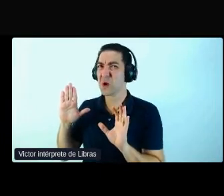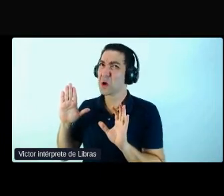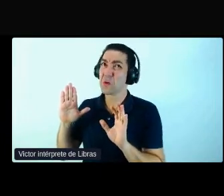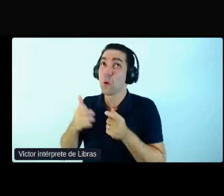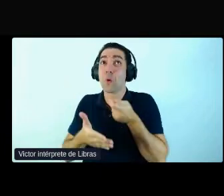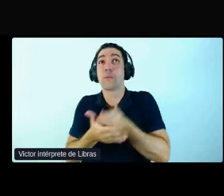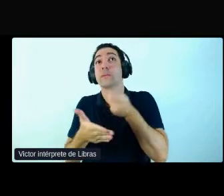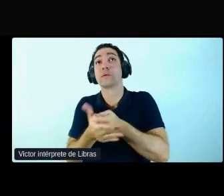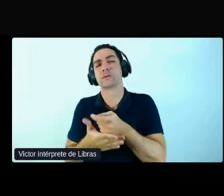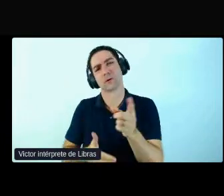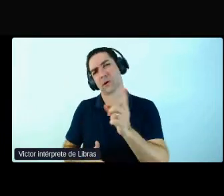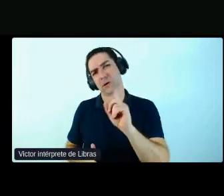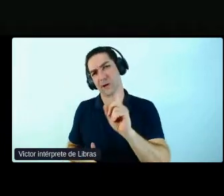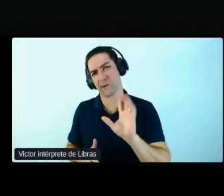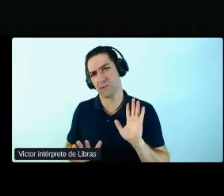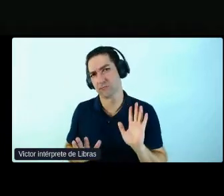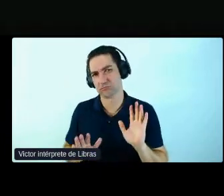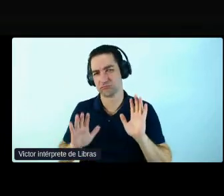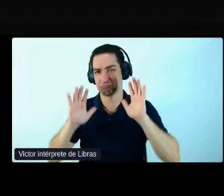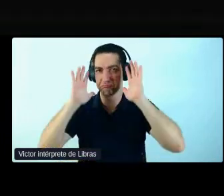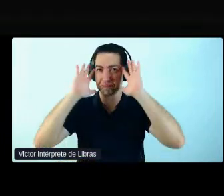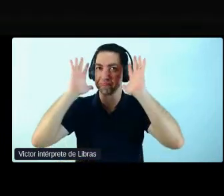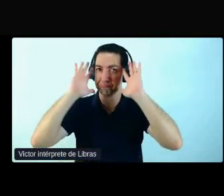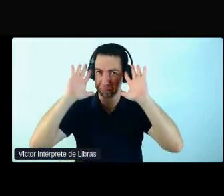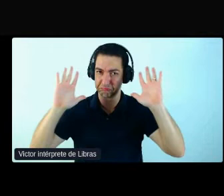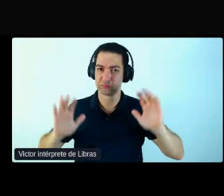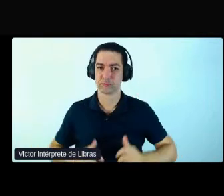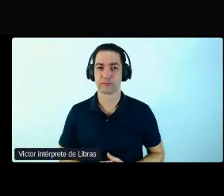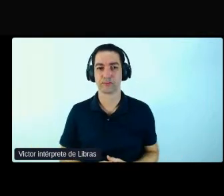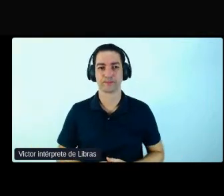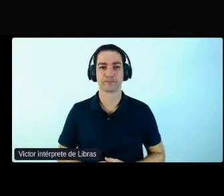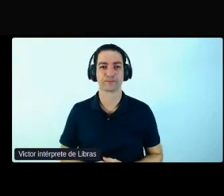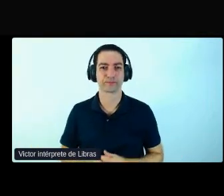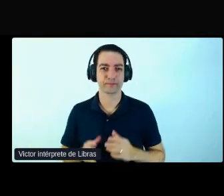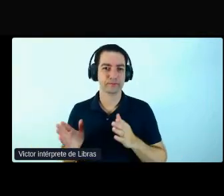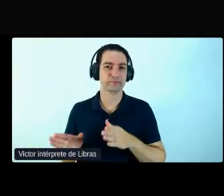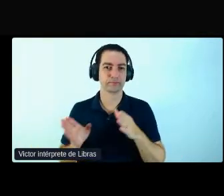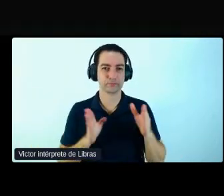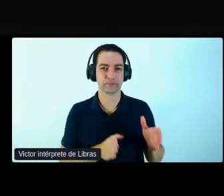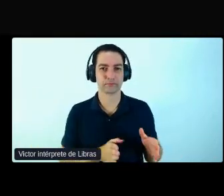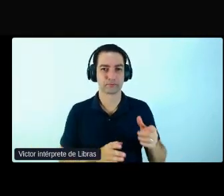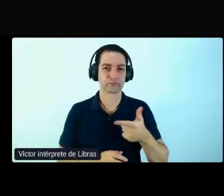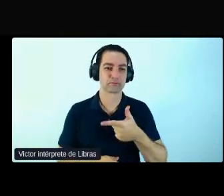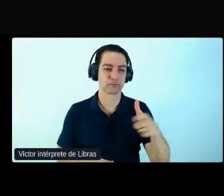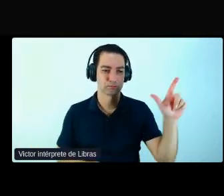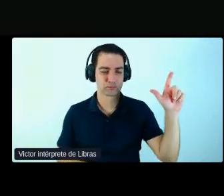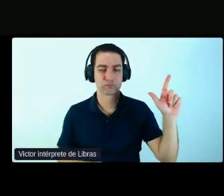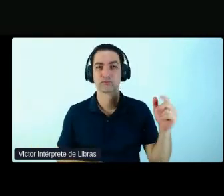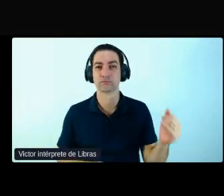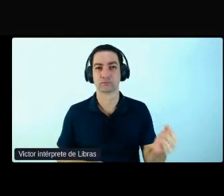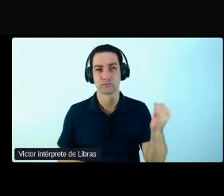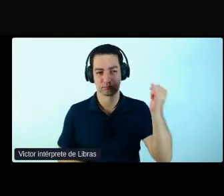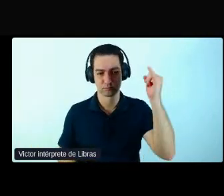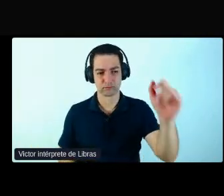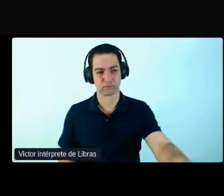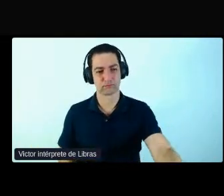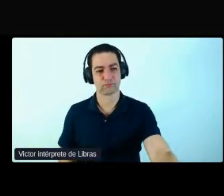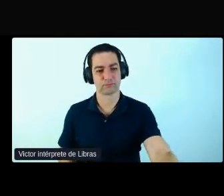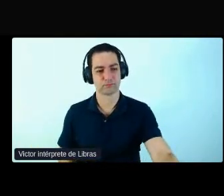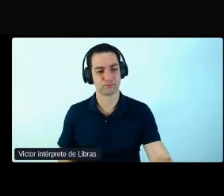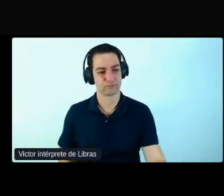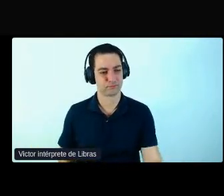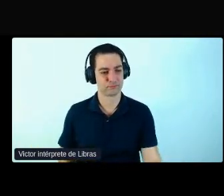Outro ponto que a gente tem que refletir também, agora, né, com certeza, não tem nem como deixar passar isso, né, é a questão